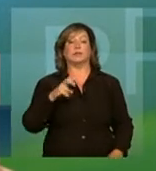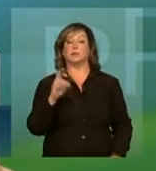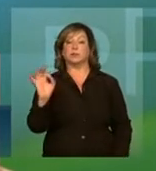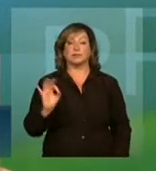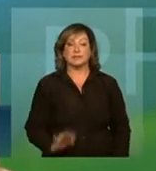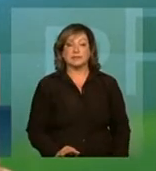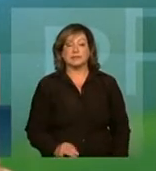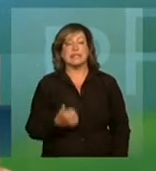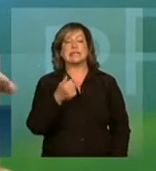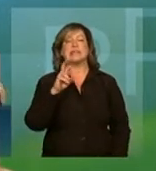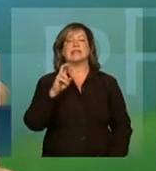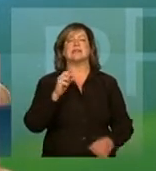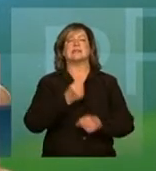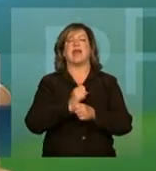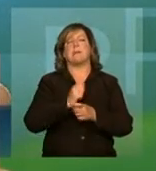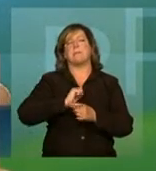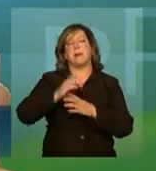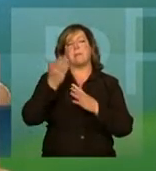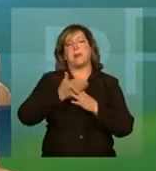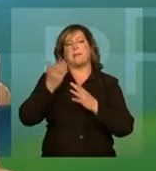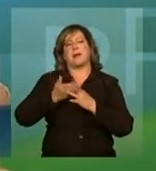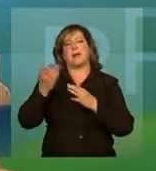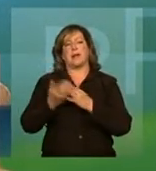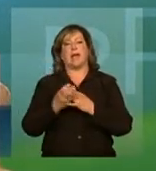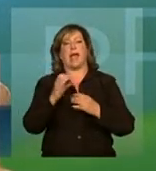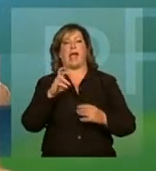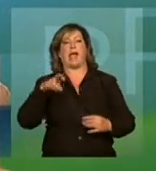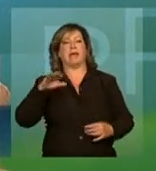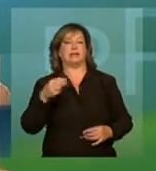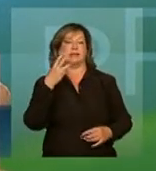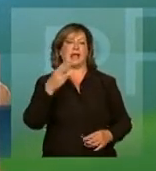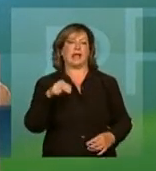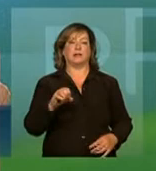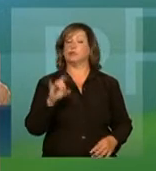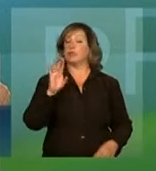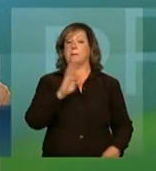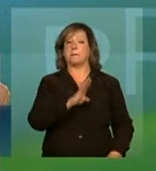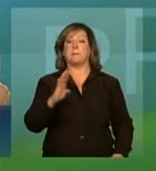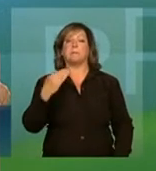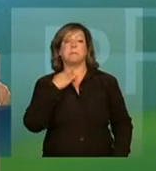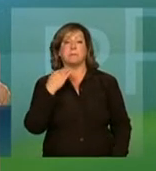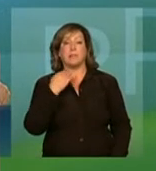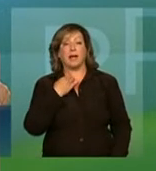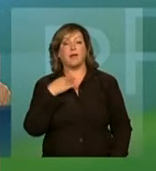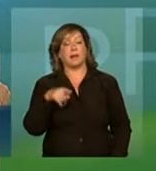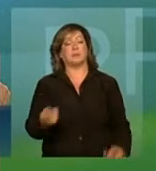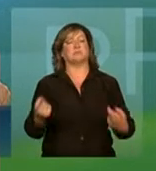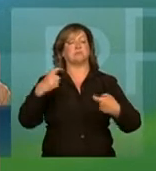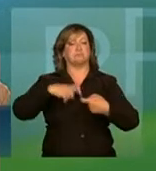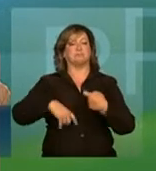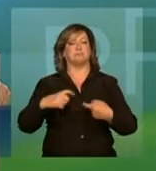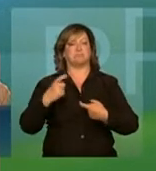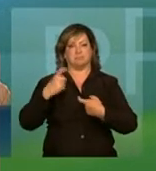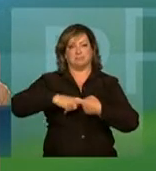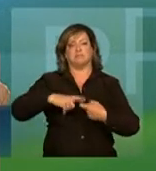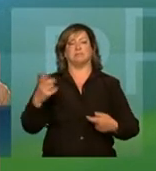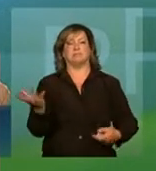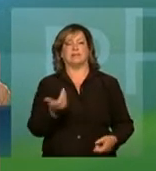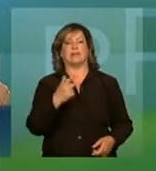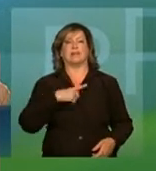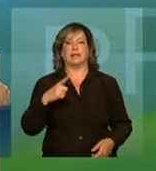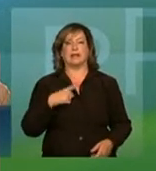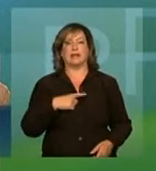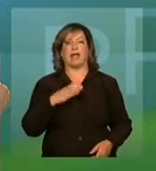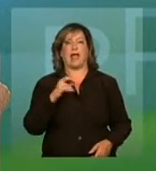15 anos para pagar, com carência de 3 anos. Somente o Banco do Brasil, esse nosso grande parceiro, já tem uma carteira com operação